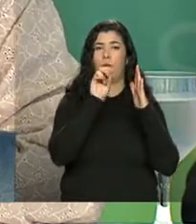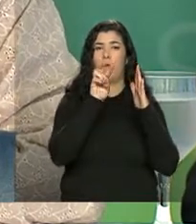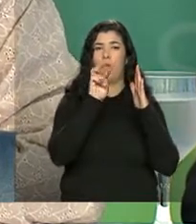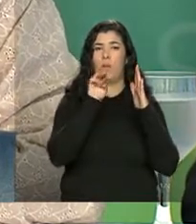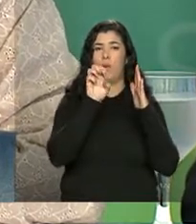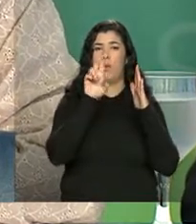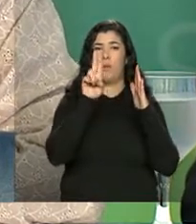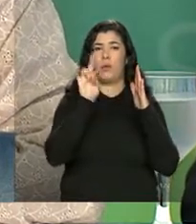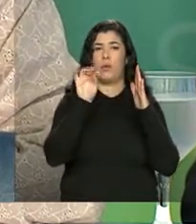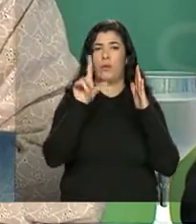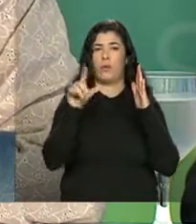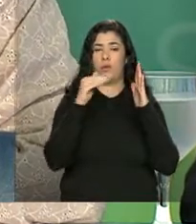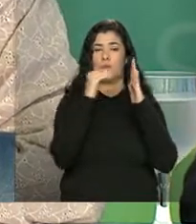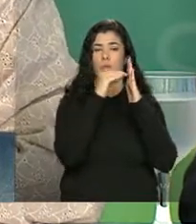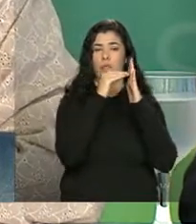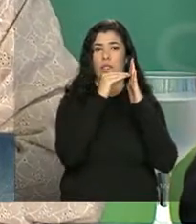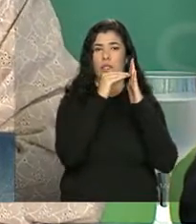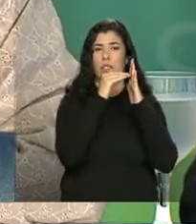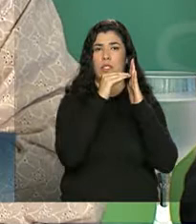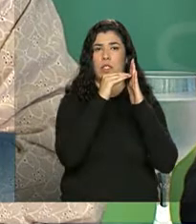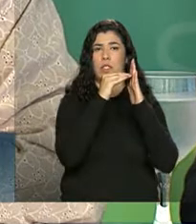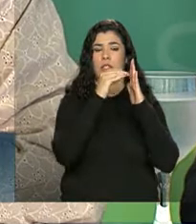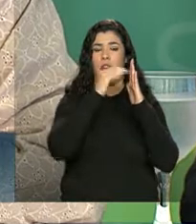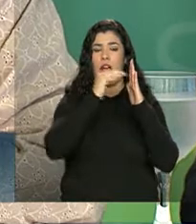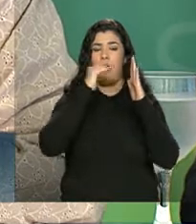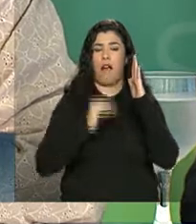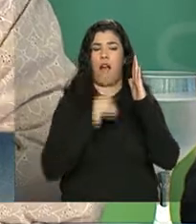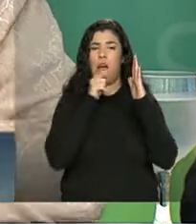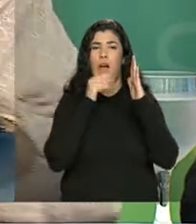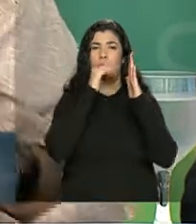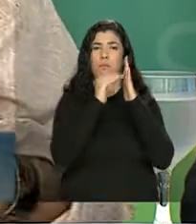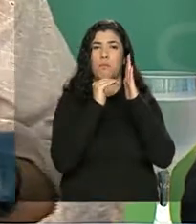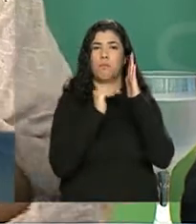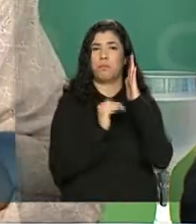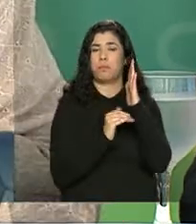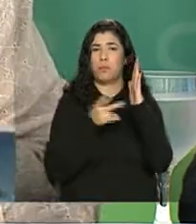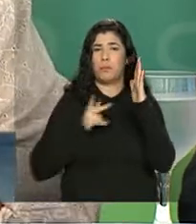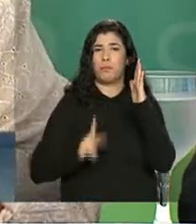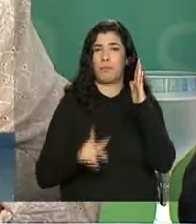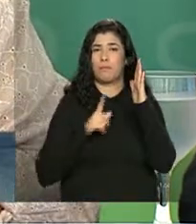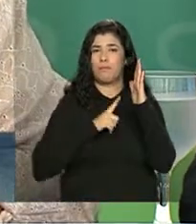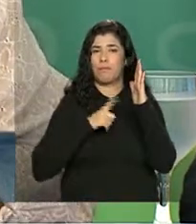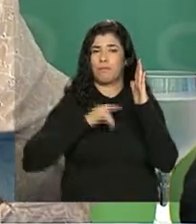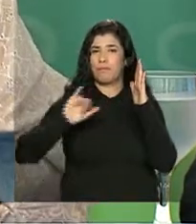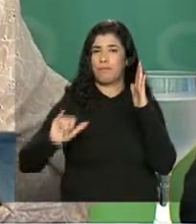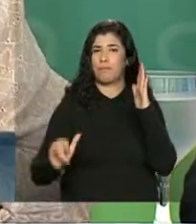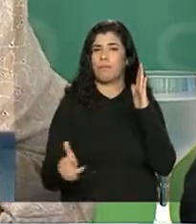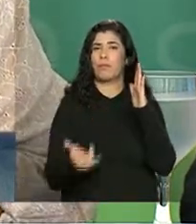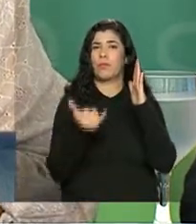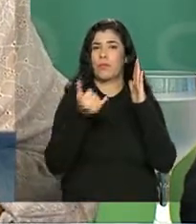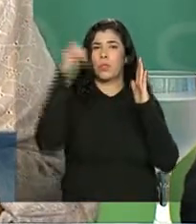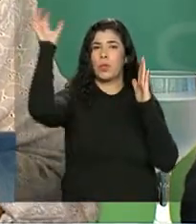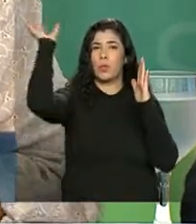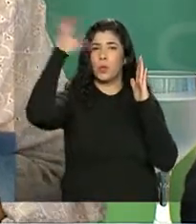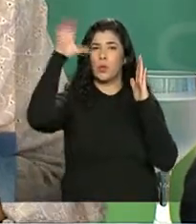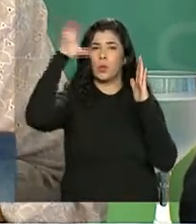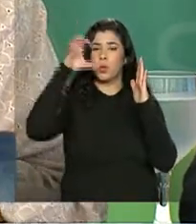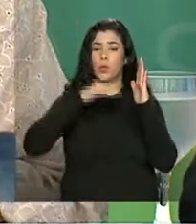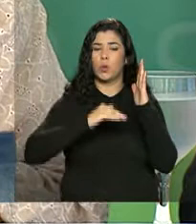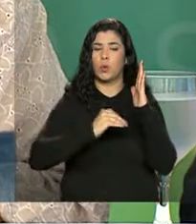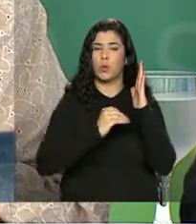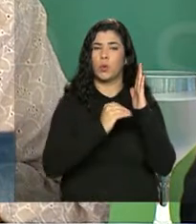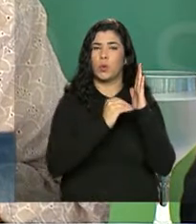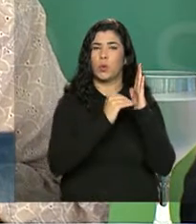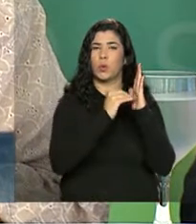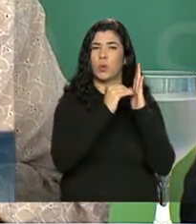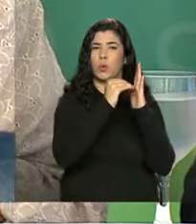ele continua operando abaixo do volume ou seja ele continua Embora tenha recuperado parcialmente ele